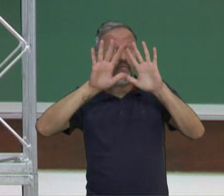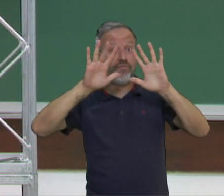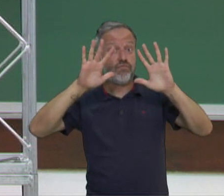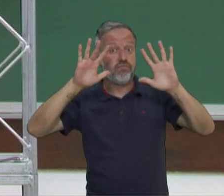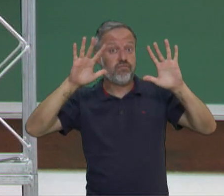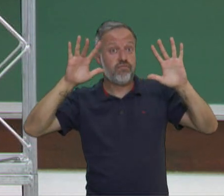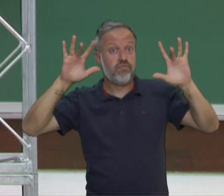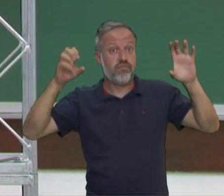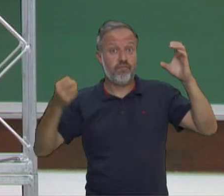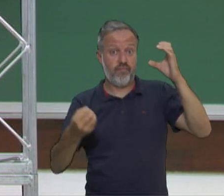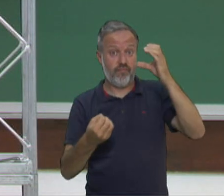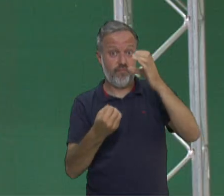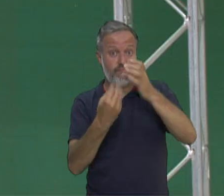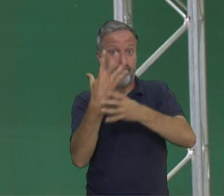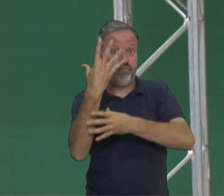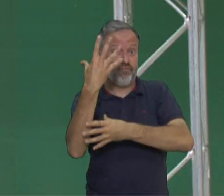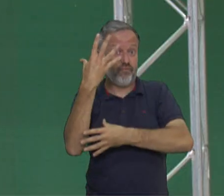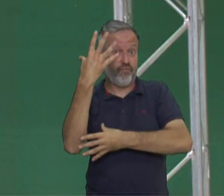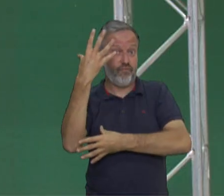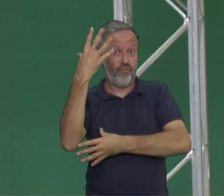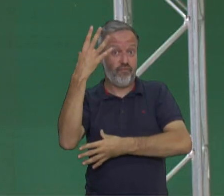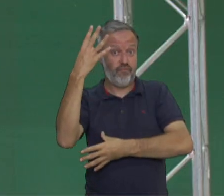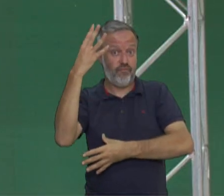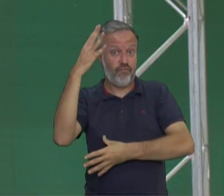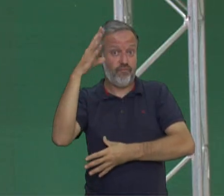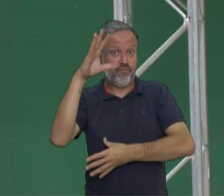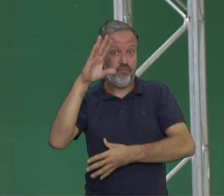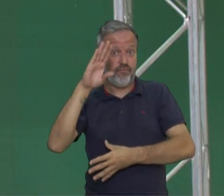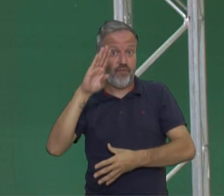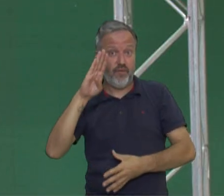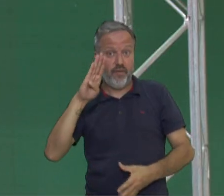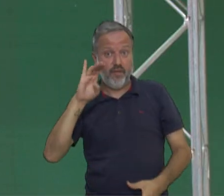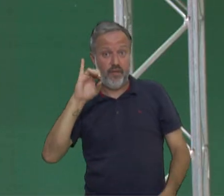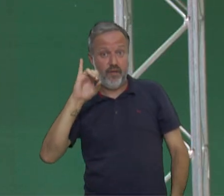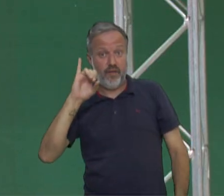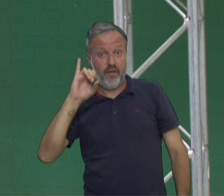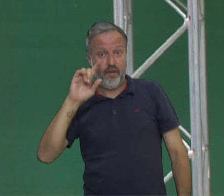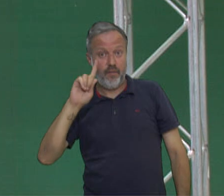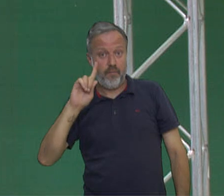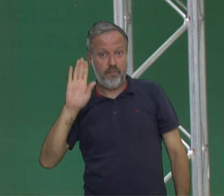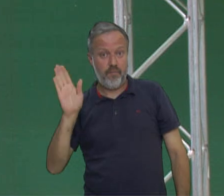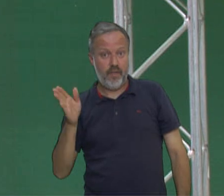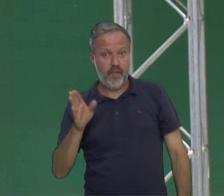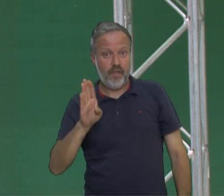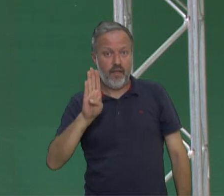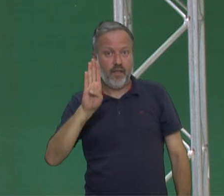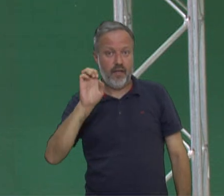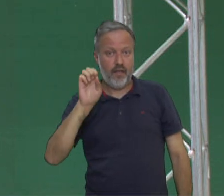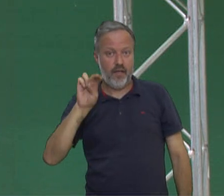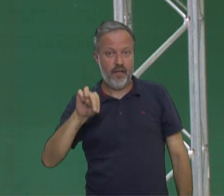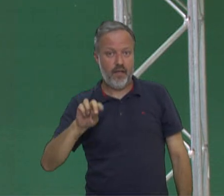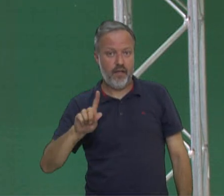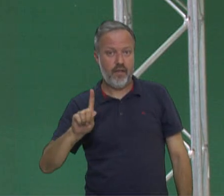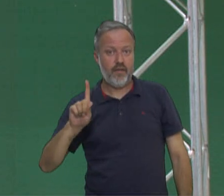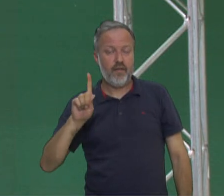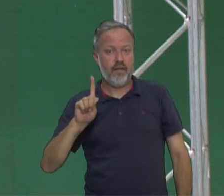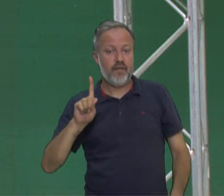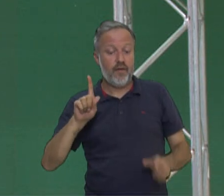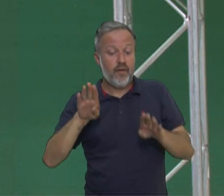explosão que originou o universo, nos primeiros minutos, originaram 26 tipos de elementos, do hidrogênio ao